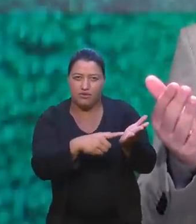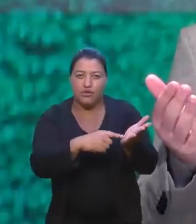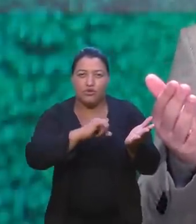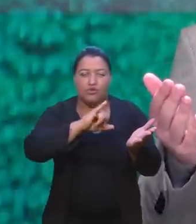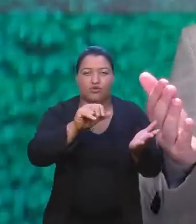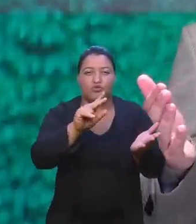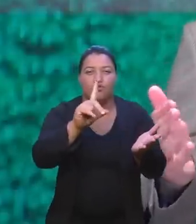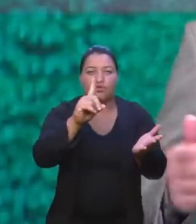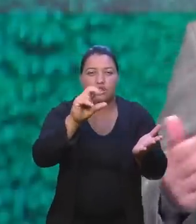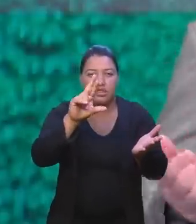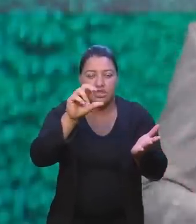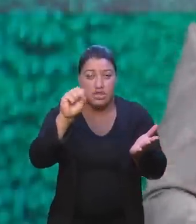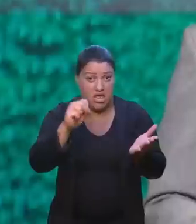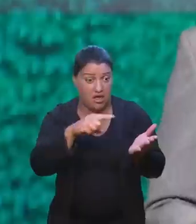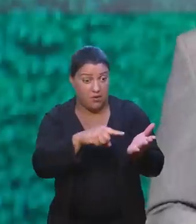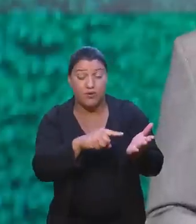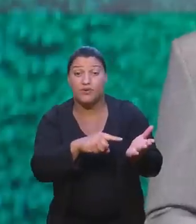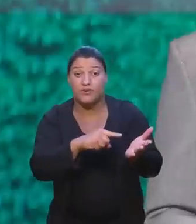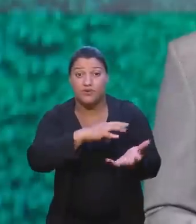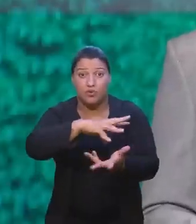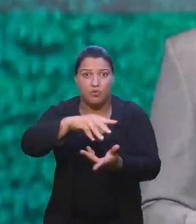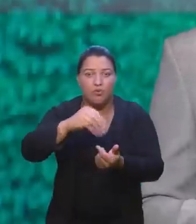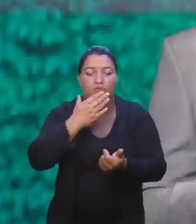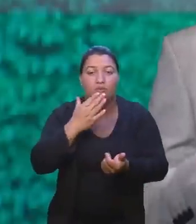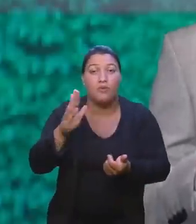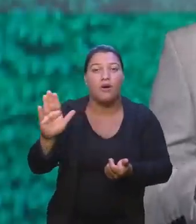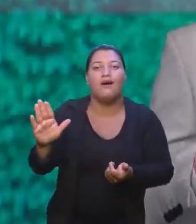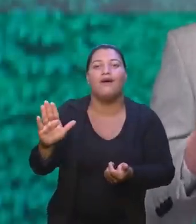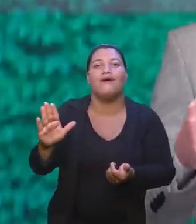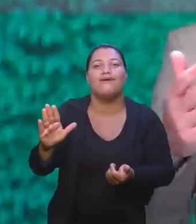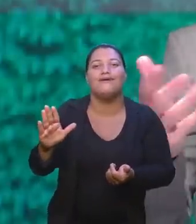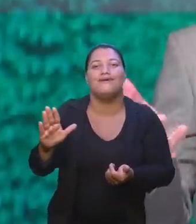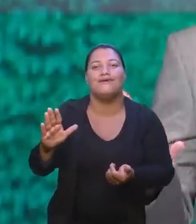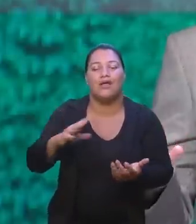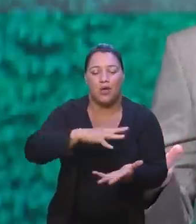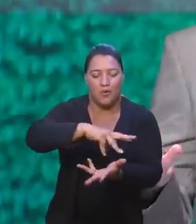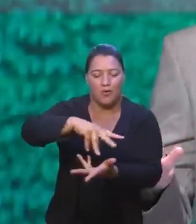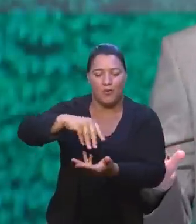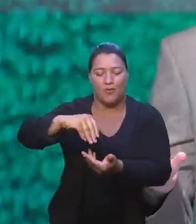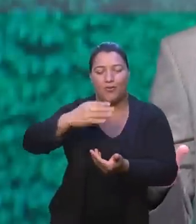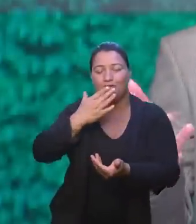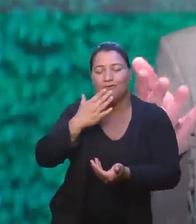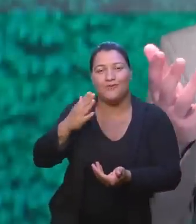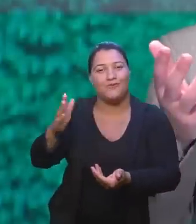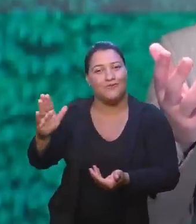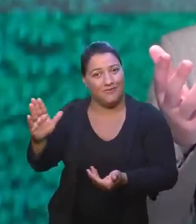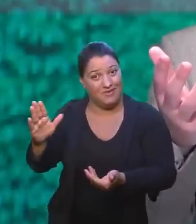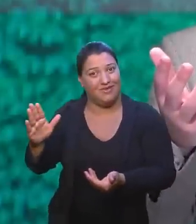Terra Prometida, aí há um símbolo espiritual. A Terra Prometida